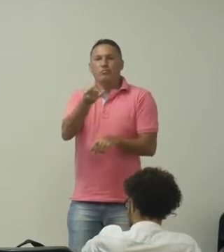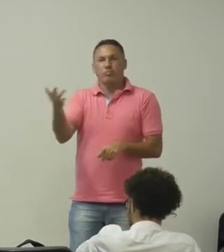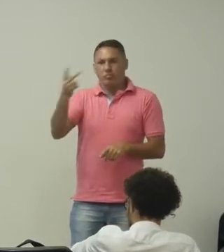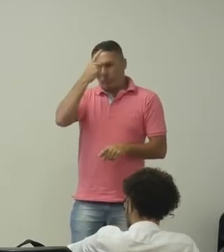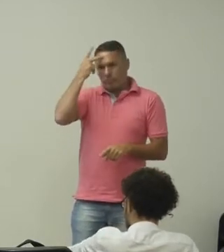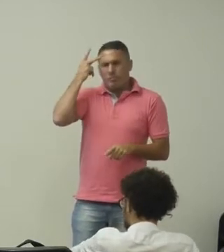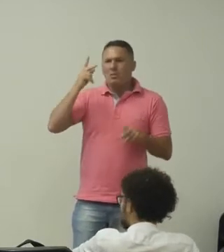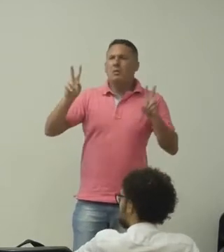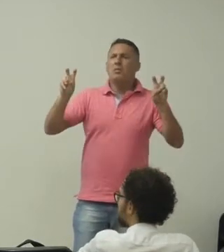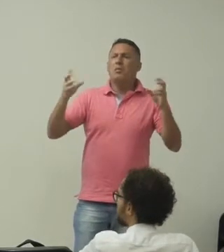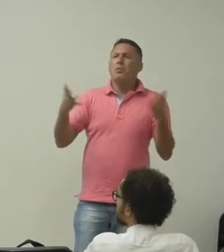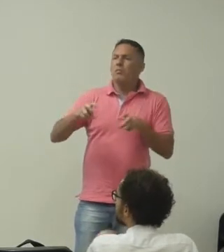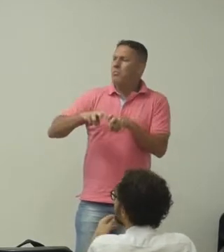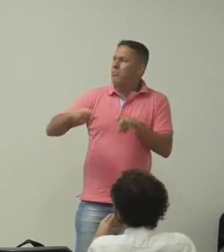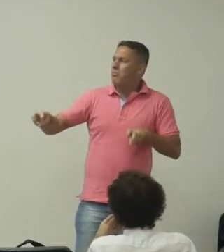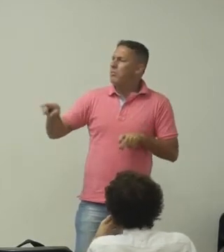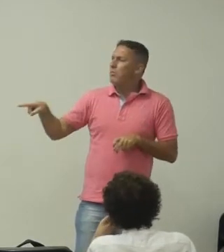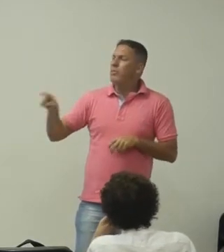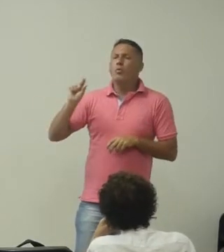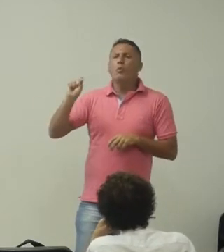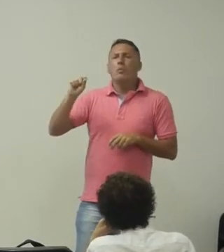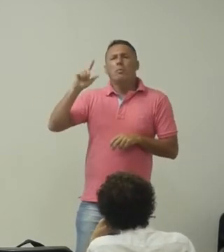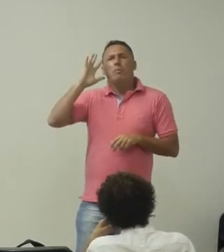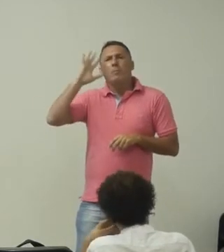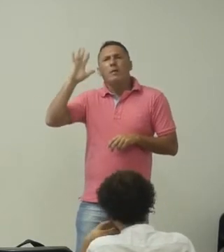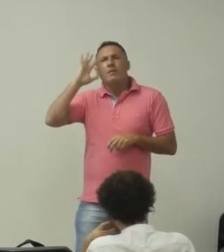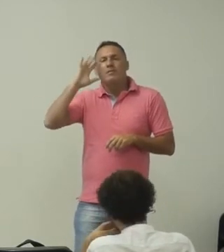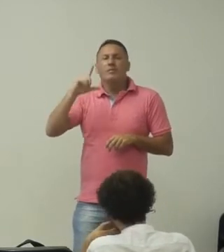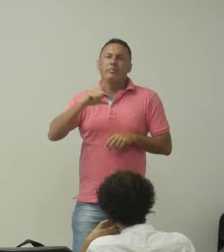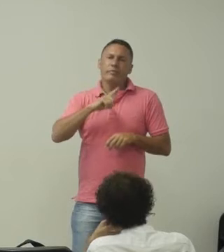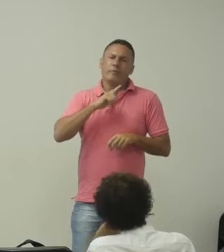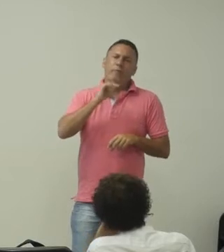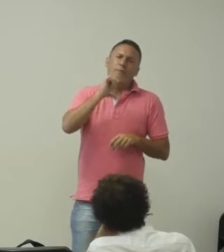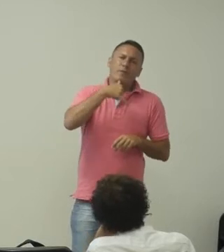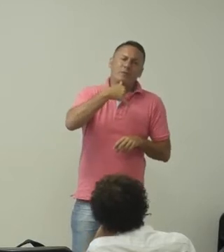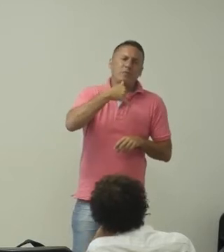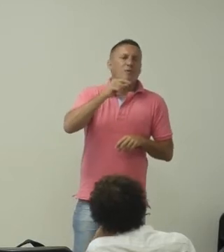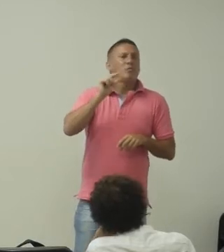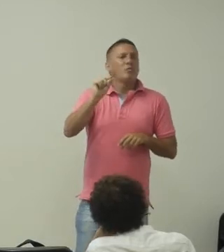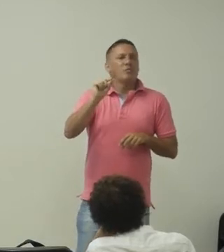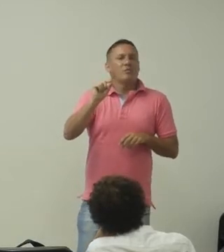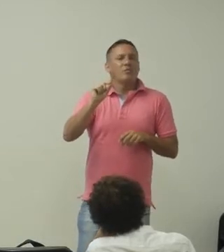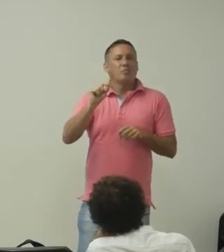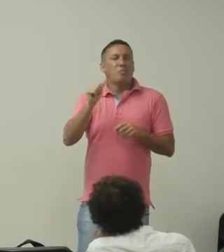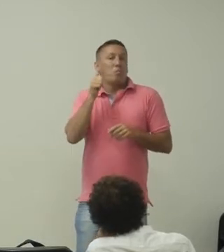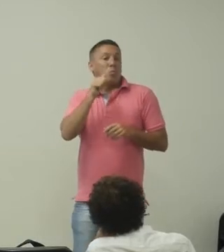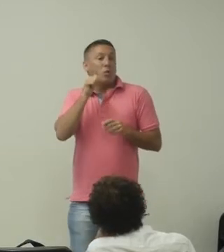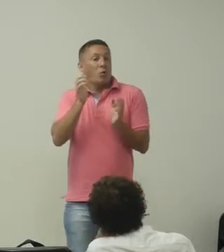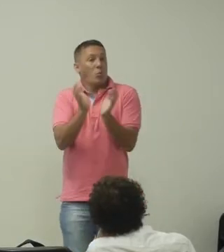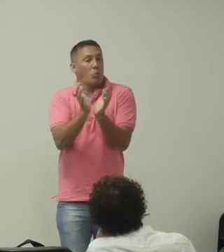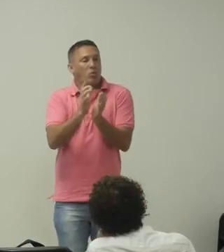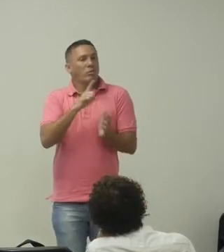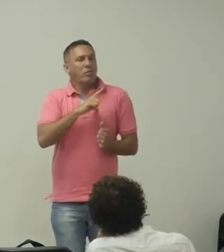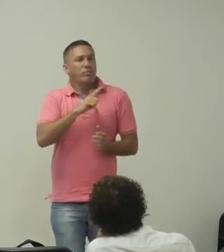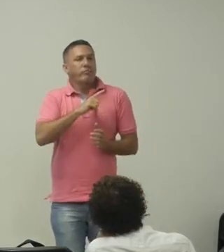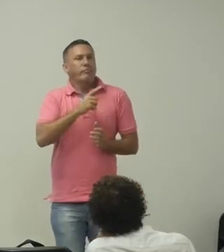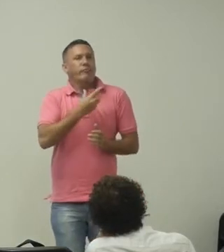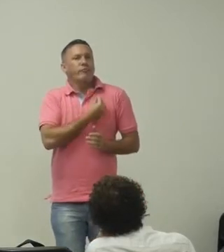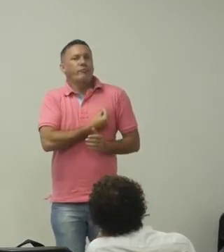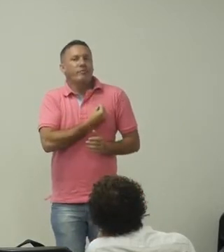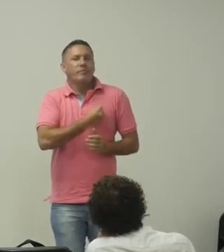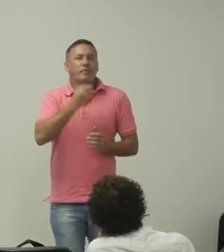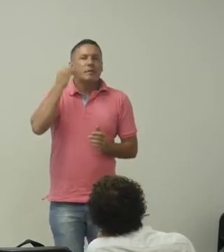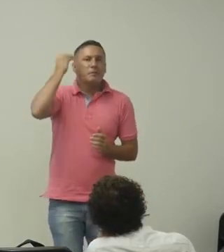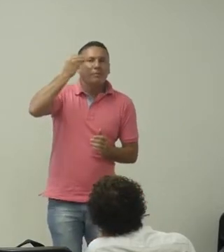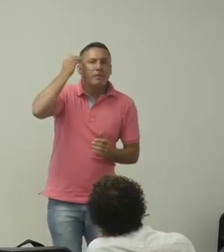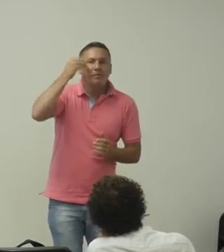o tema dessa mesa redonda foi pensado tendo em vista a triste realidade que nós, mulheres, temos vivenciado em nossa sociedade, nos